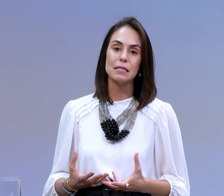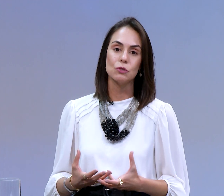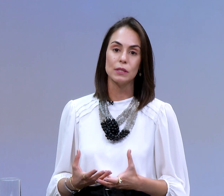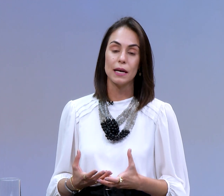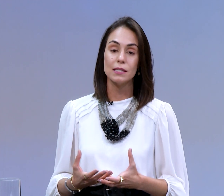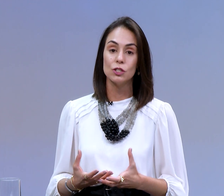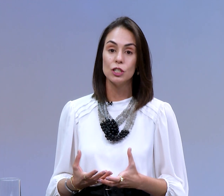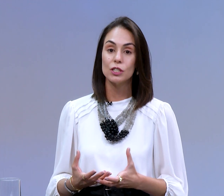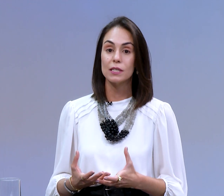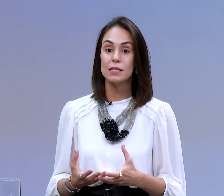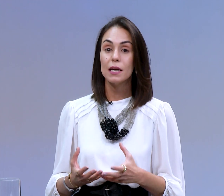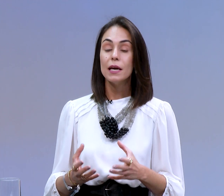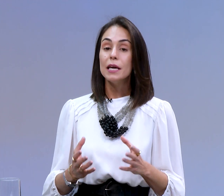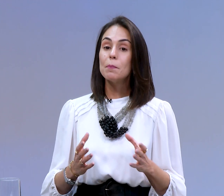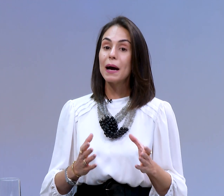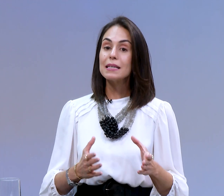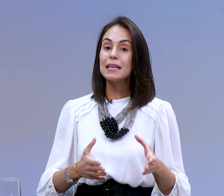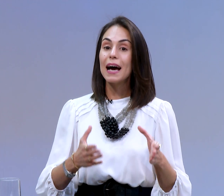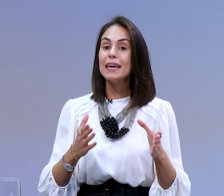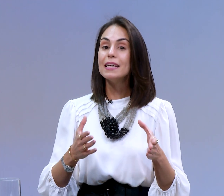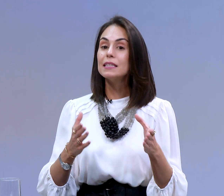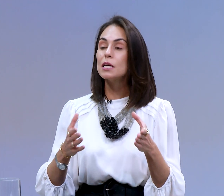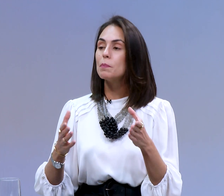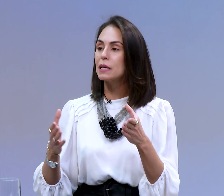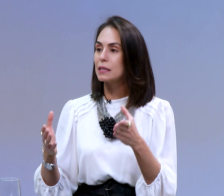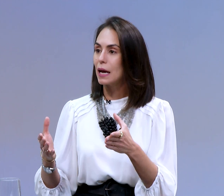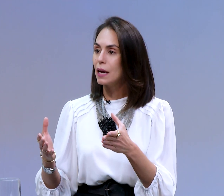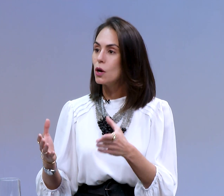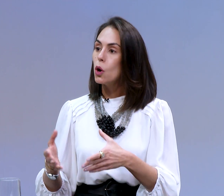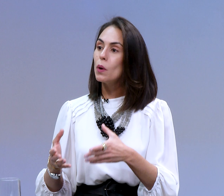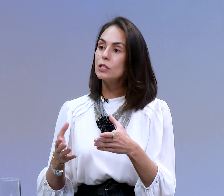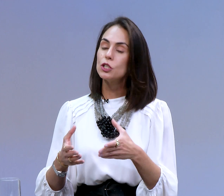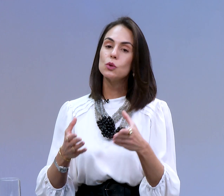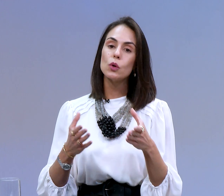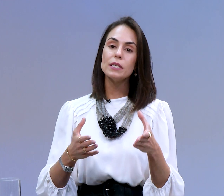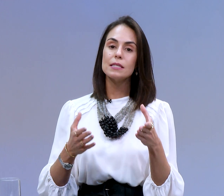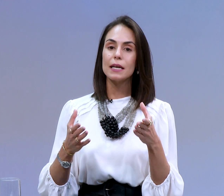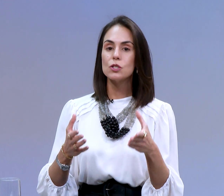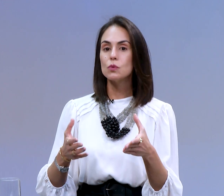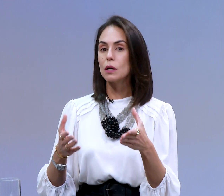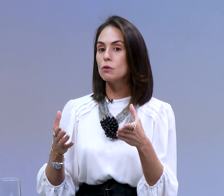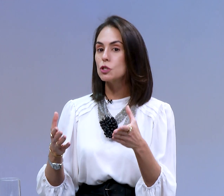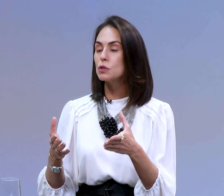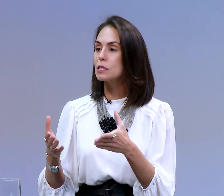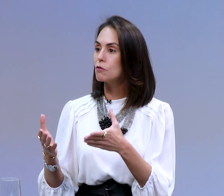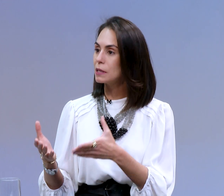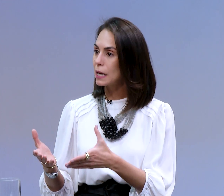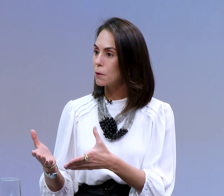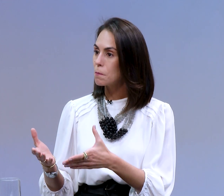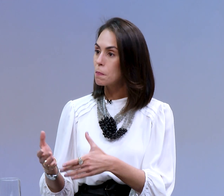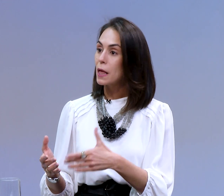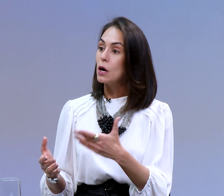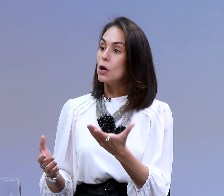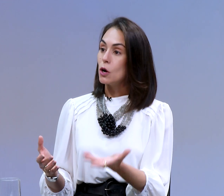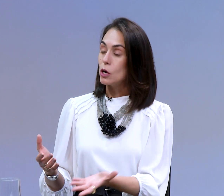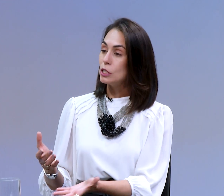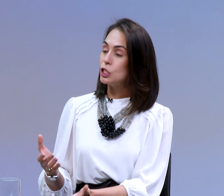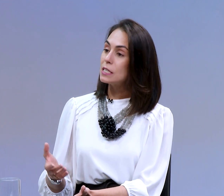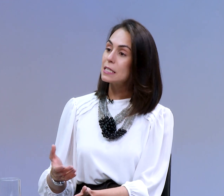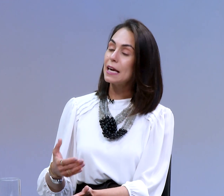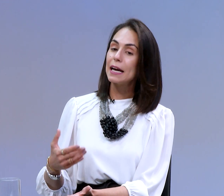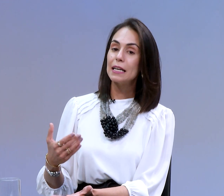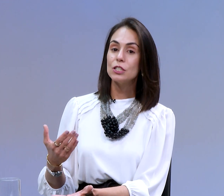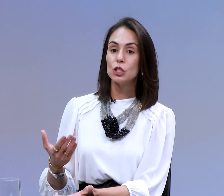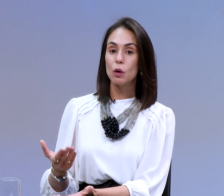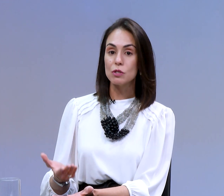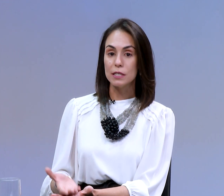demarcação de terras indígenas e passa a interpretar o artigo 231 da Constituição Federal que que diz esse artigo